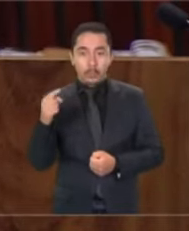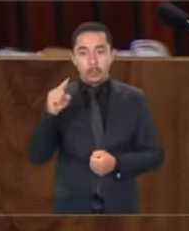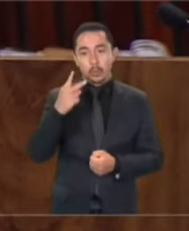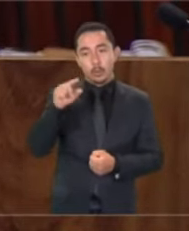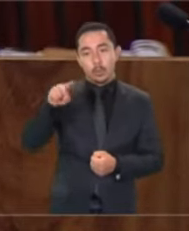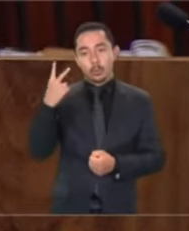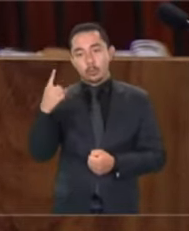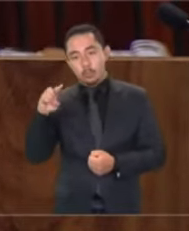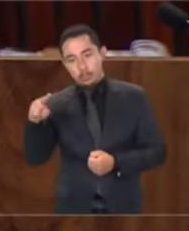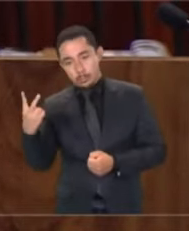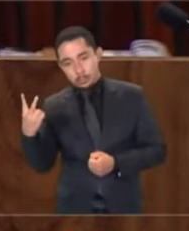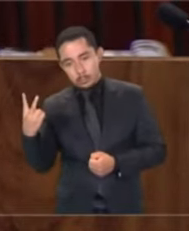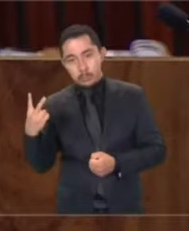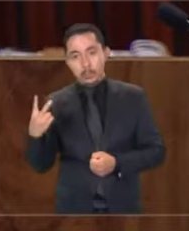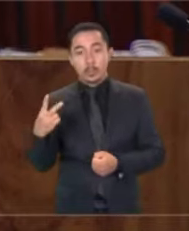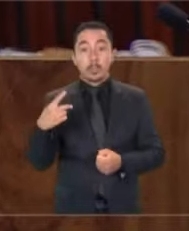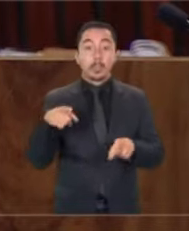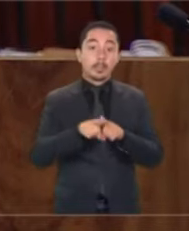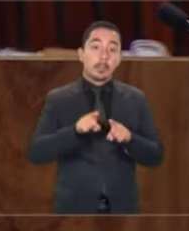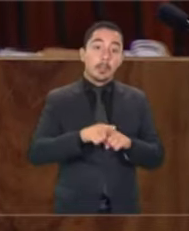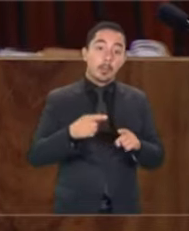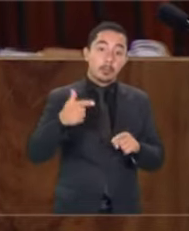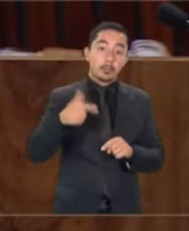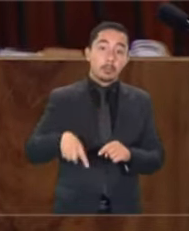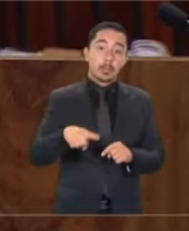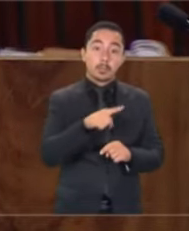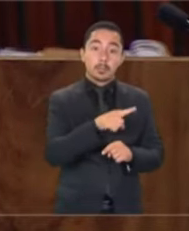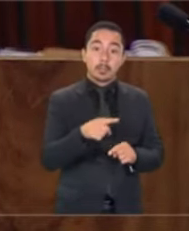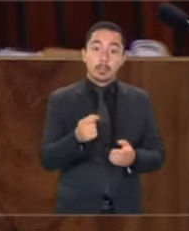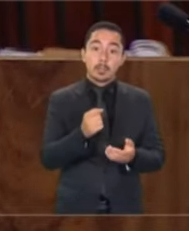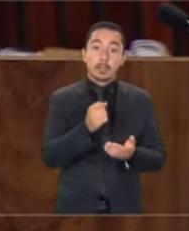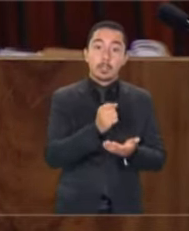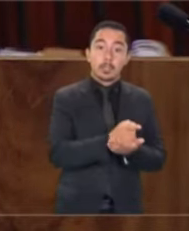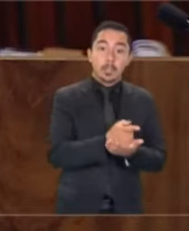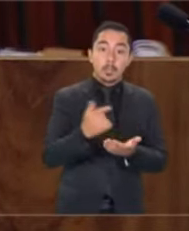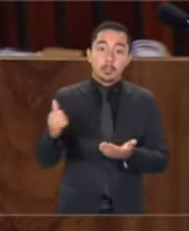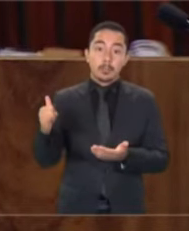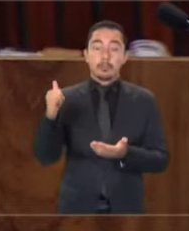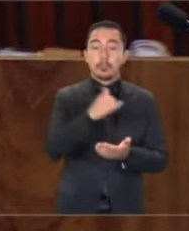2.1.2. Quanto aos gastos com aquisição de passagens aéreas